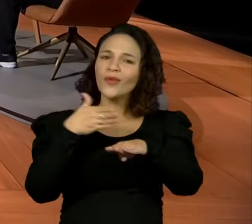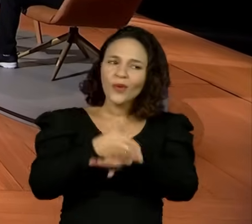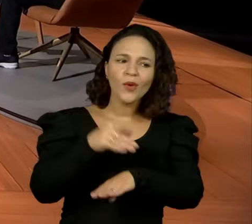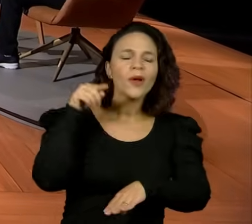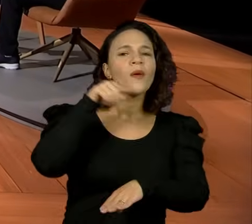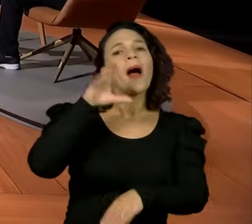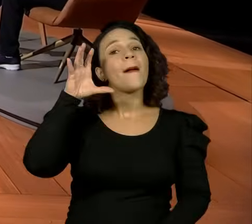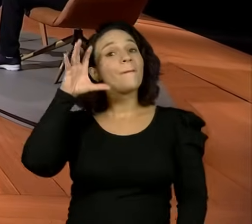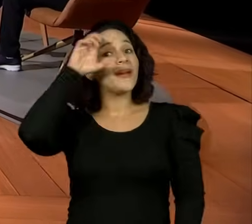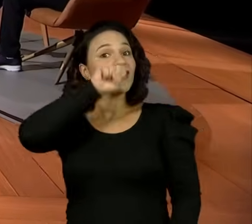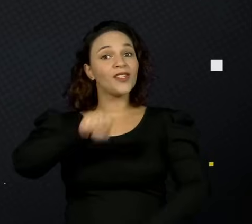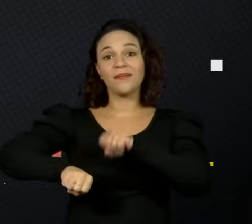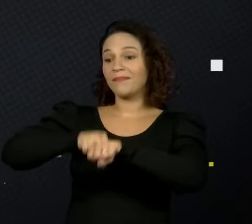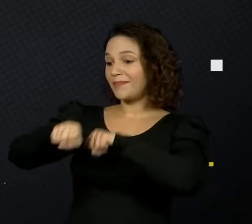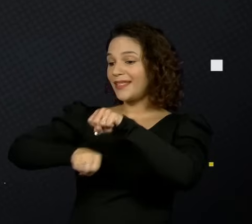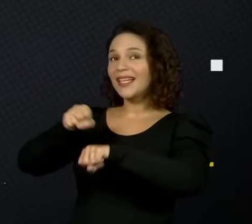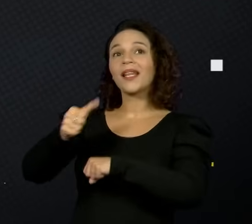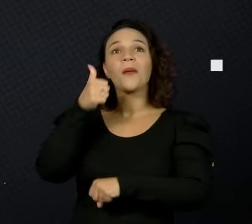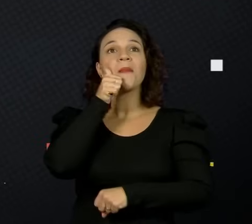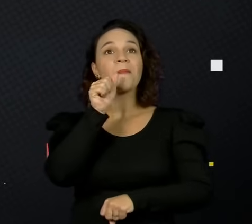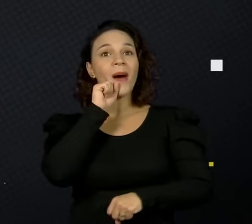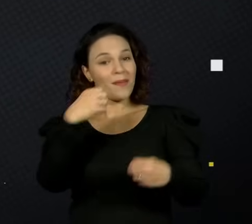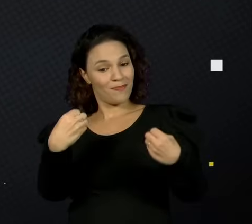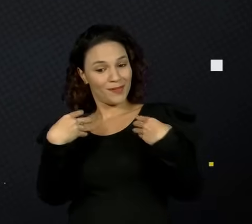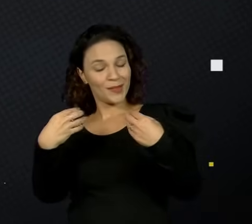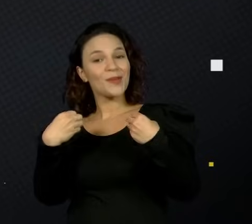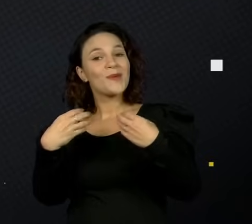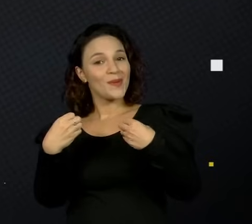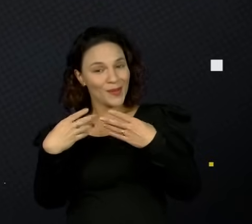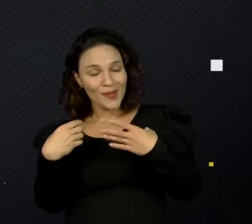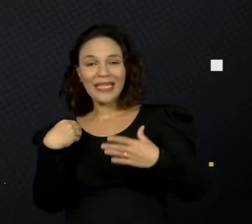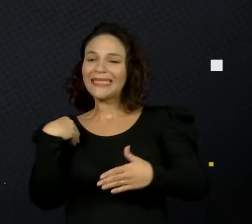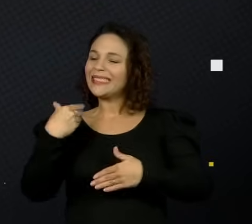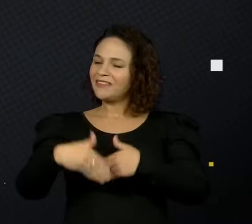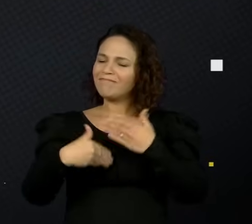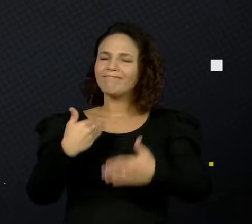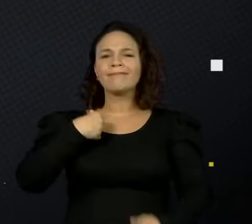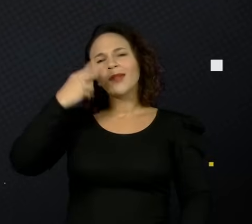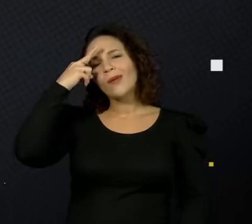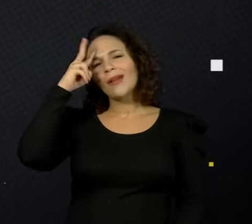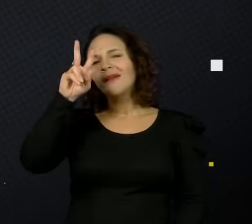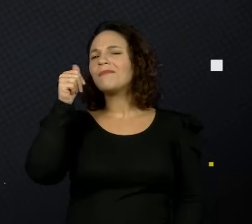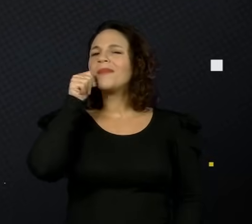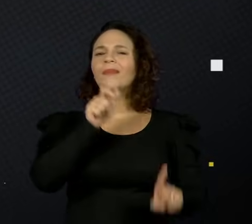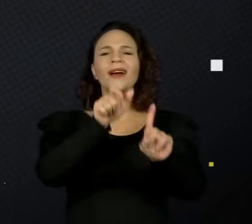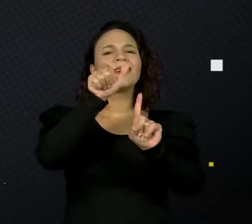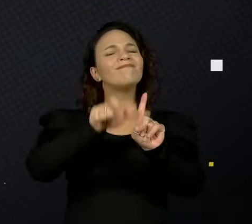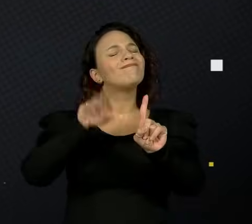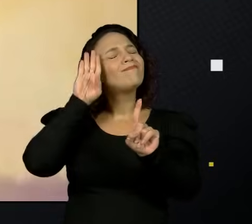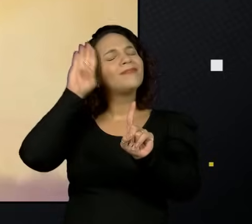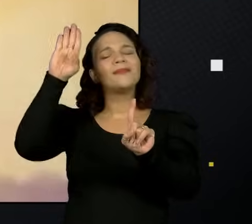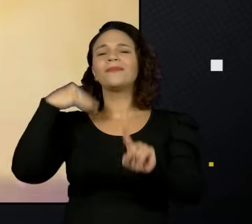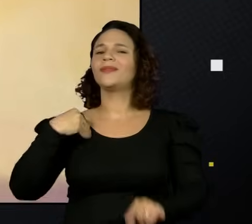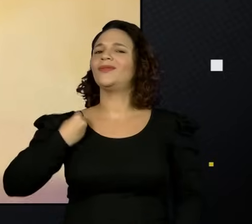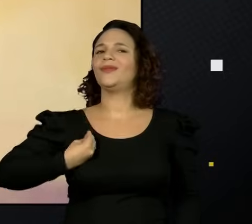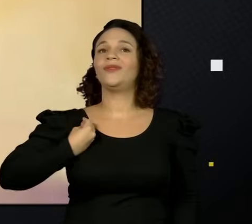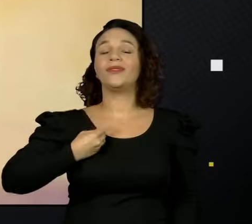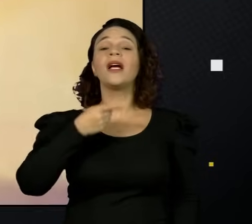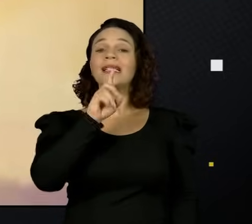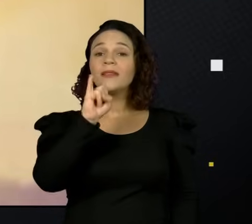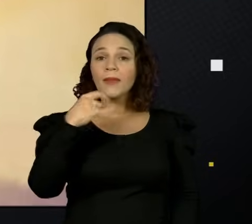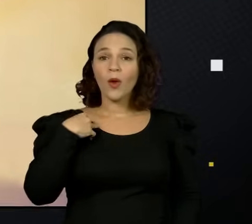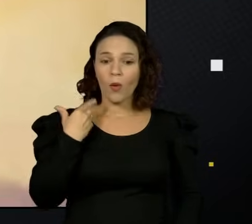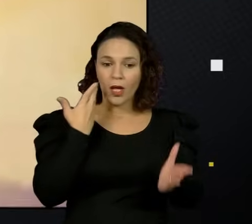aprendi a andar de bicicleta com a minha mãe. E, enfim, eu me lembro que ela foi tudo para mim. E ela me dava um